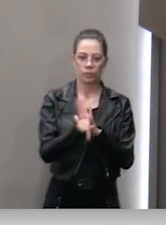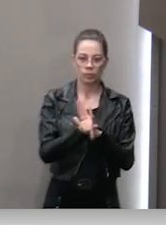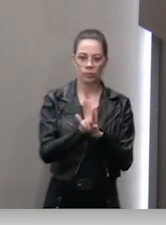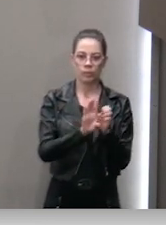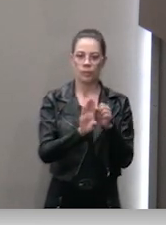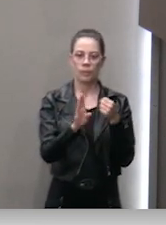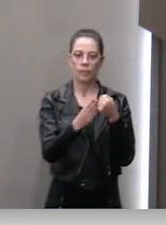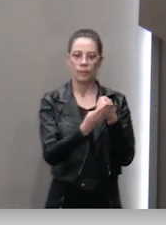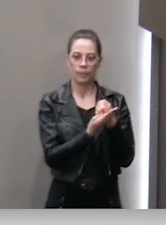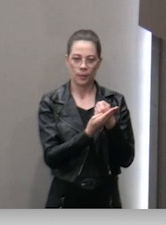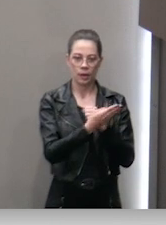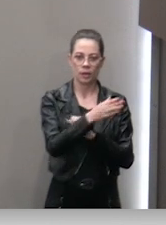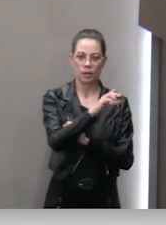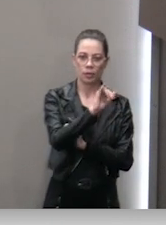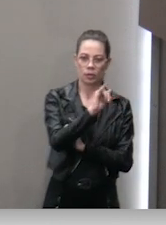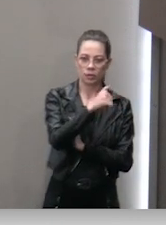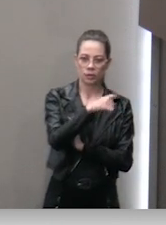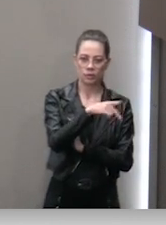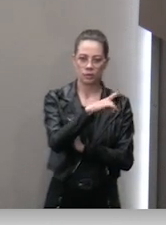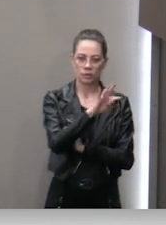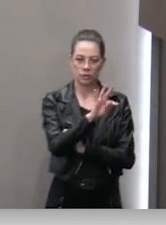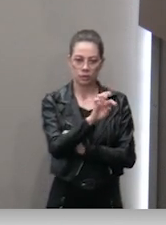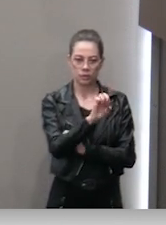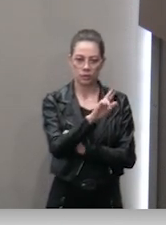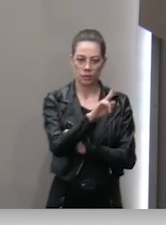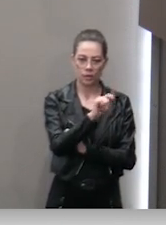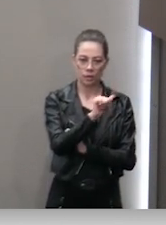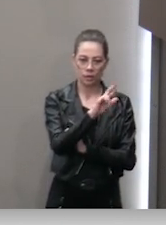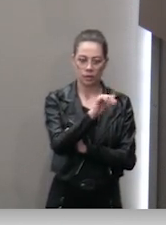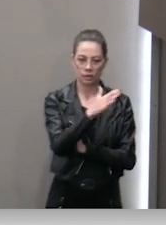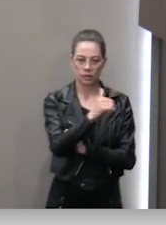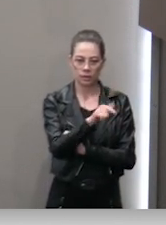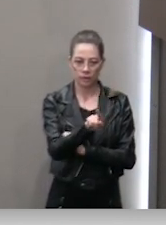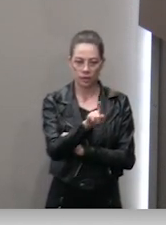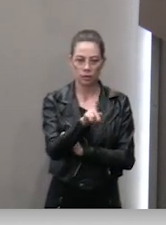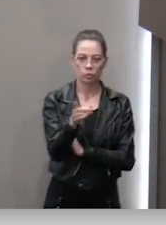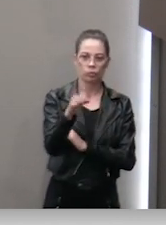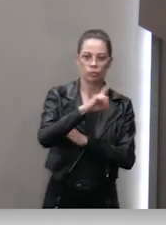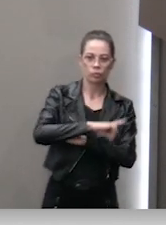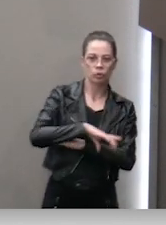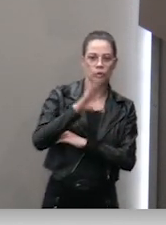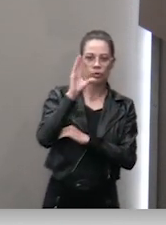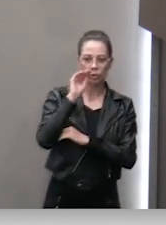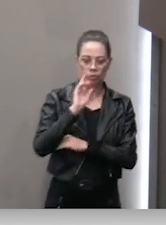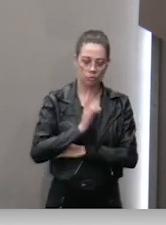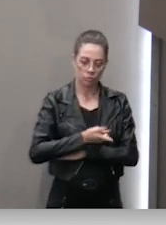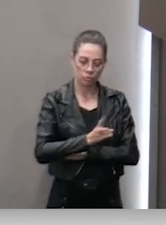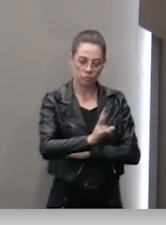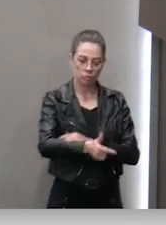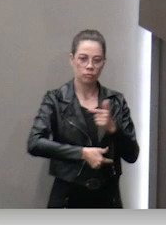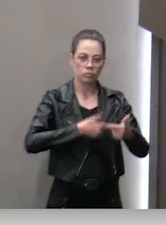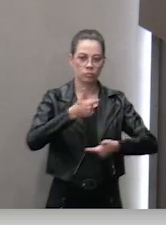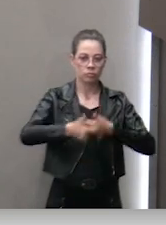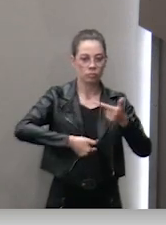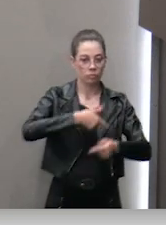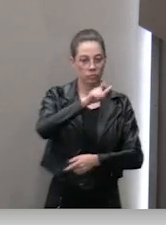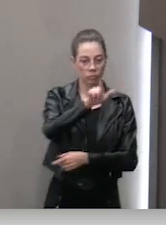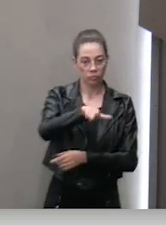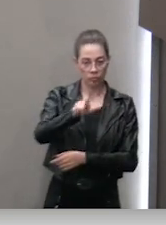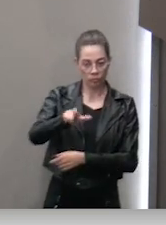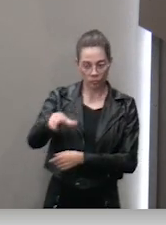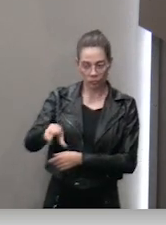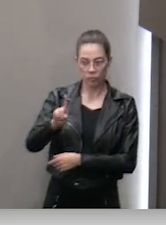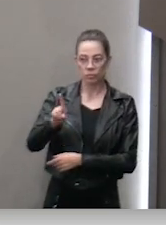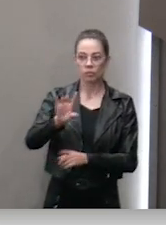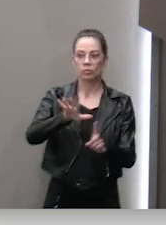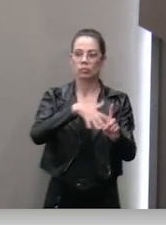Integração, dia e noite. Eu quero dizer que estas pessoas estão